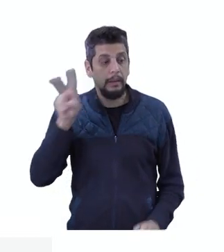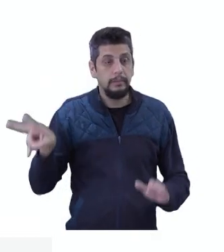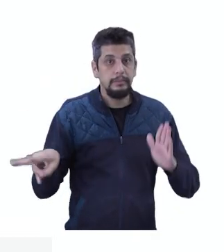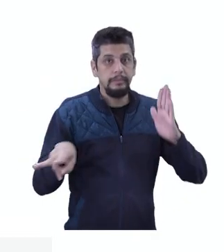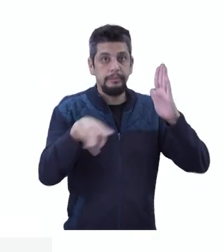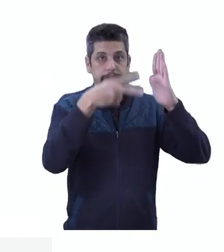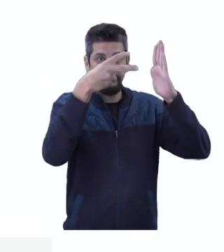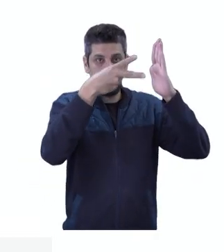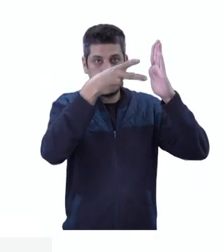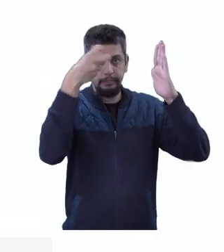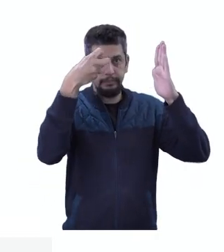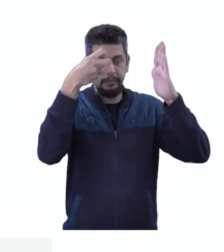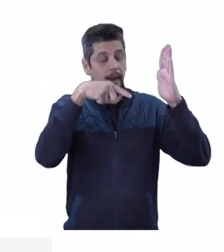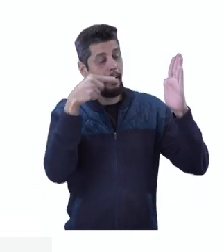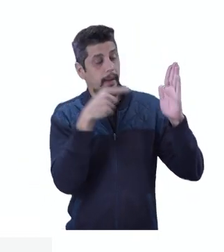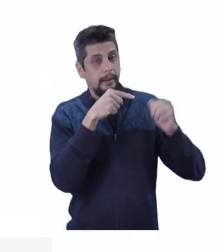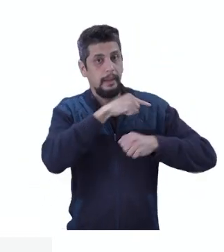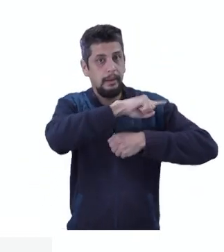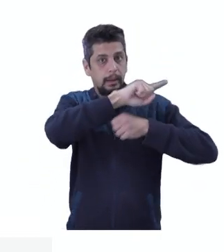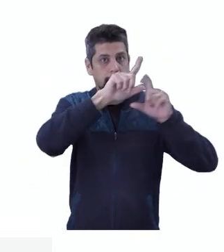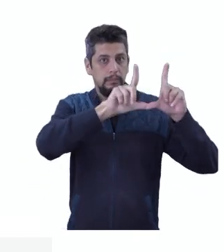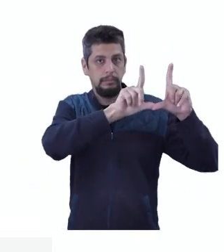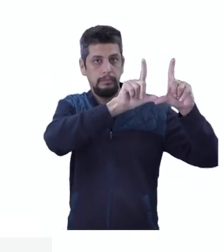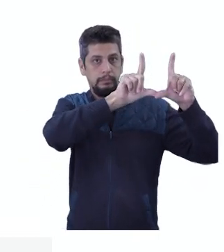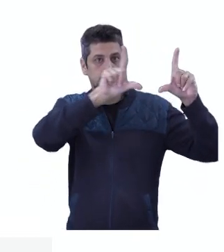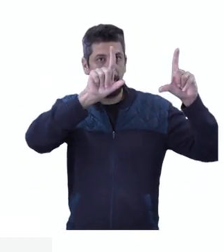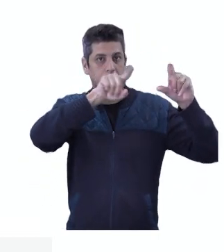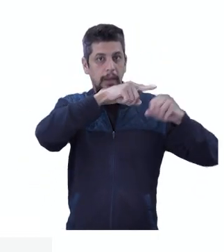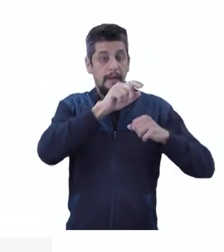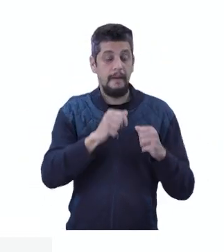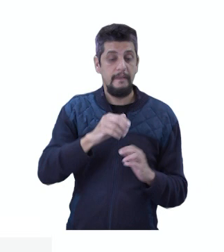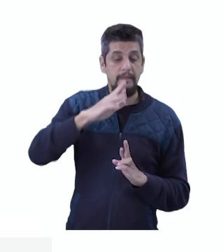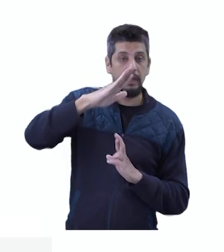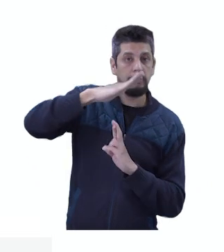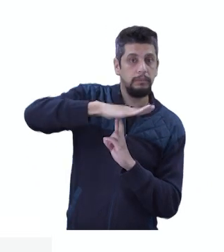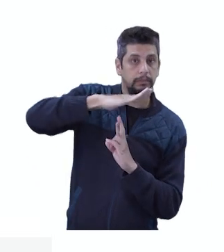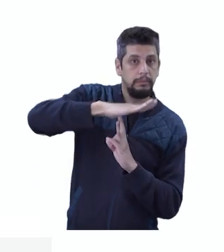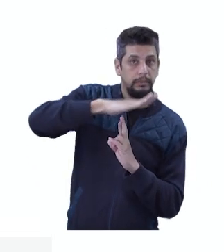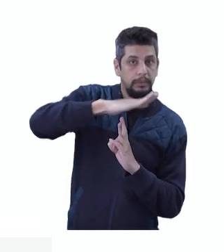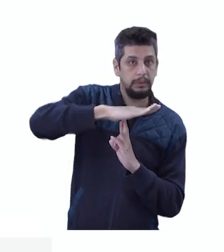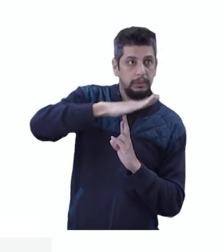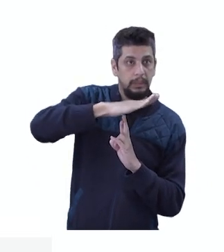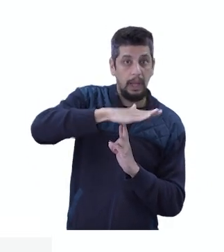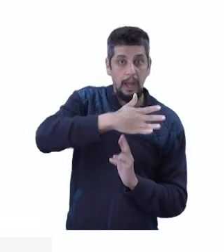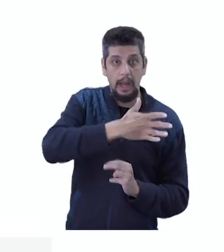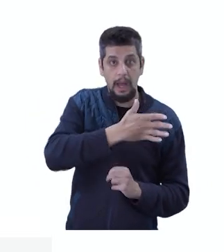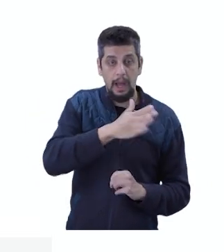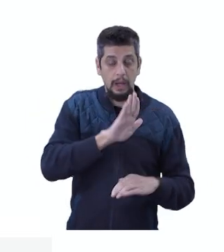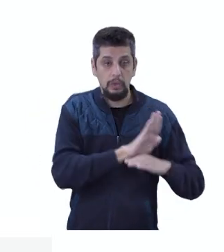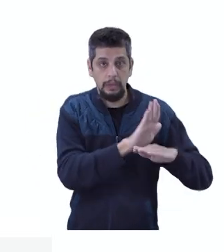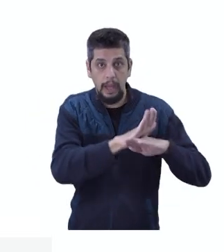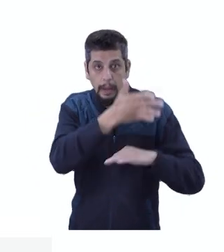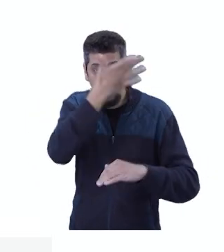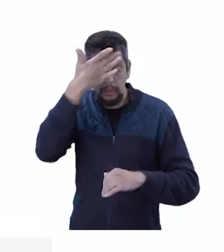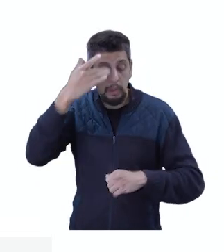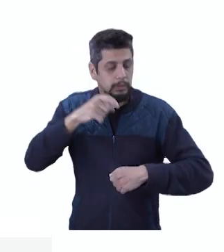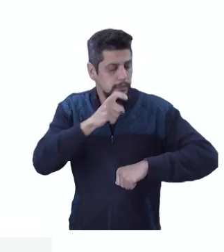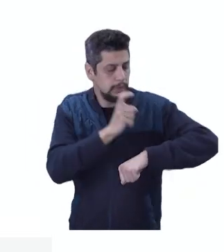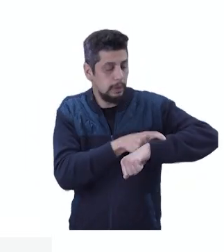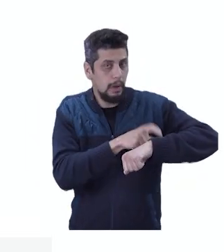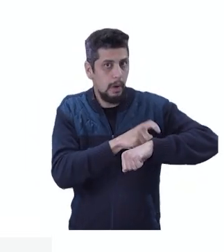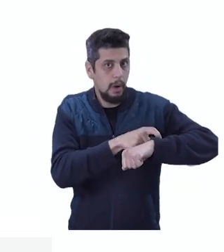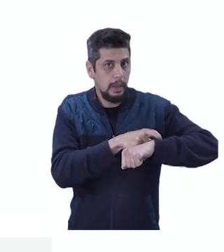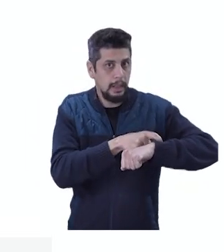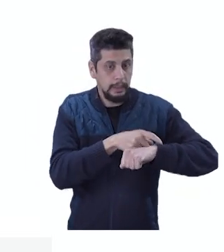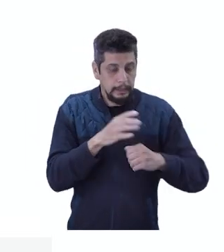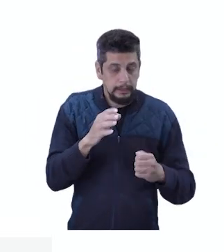uma olhadinha lá na tela. Esse é o relógio que fica na rodoviária para ajudar os viajantes a se localizarem, saberem a